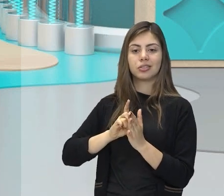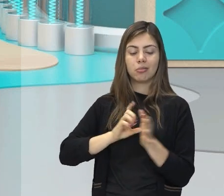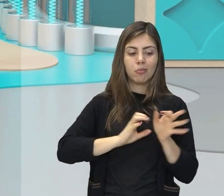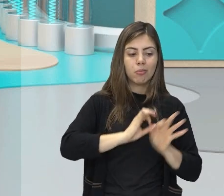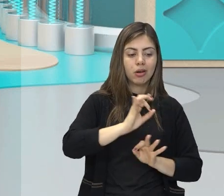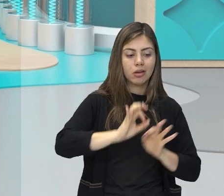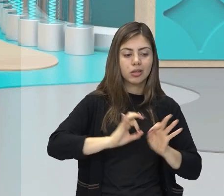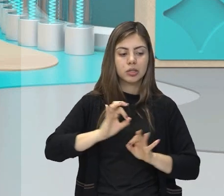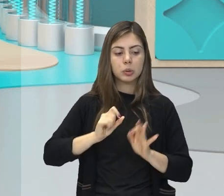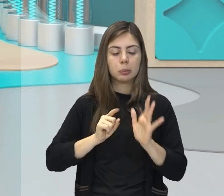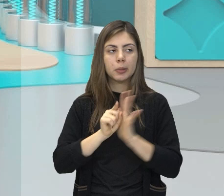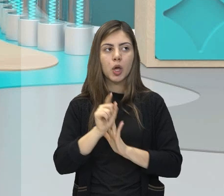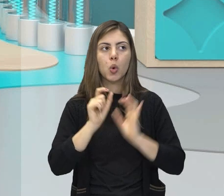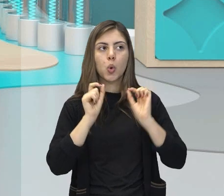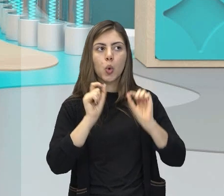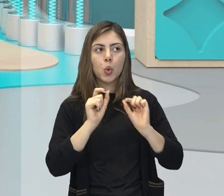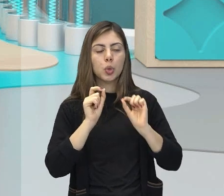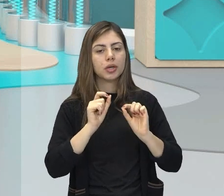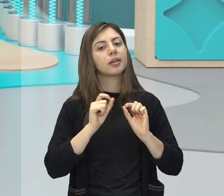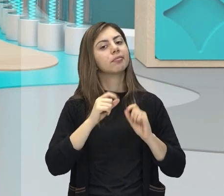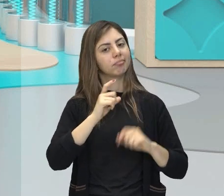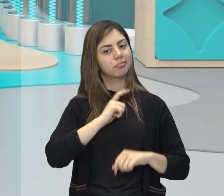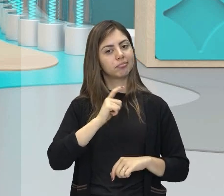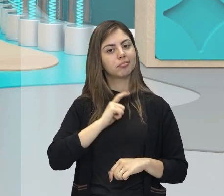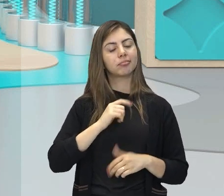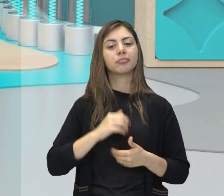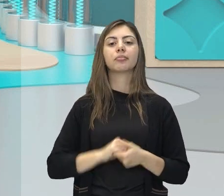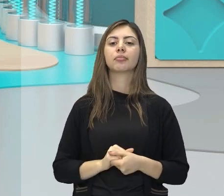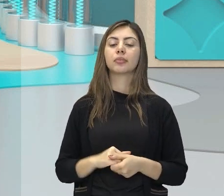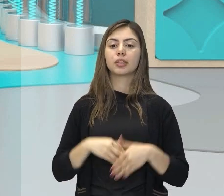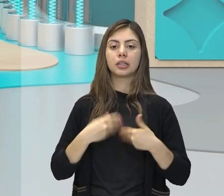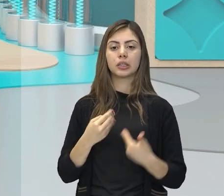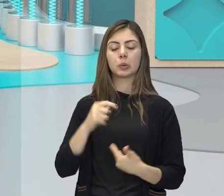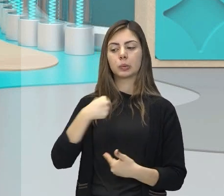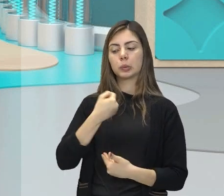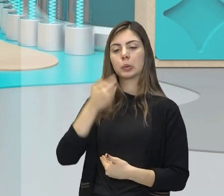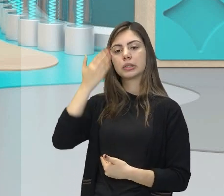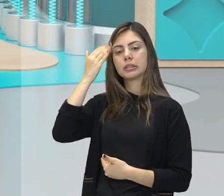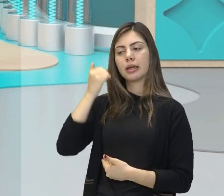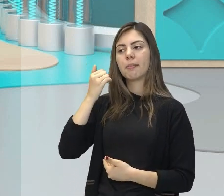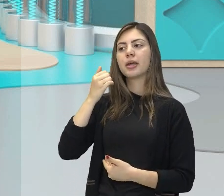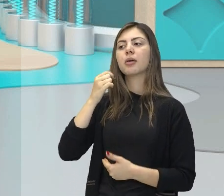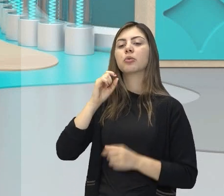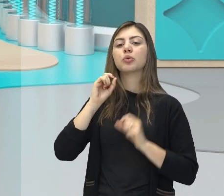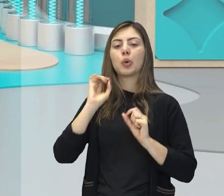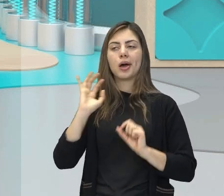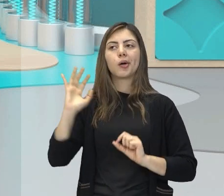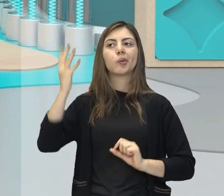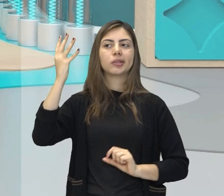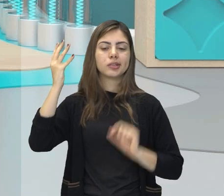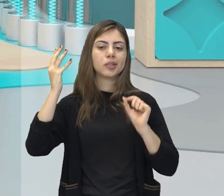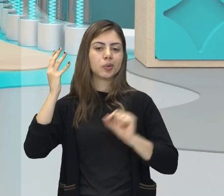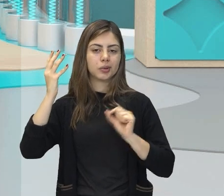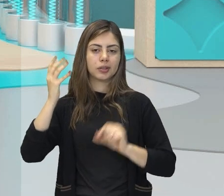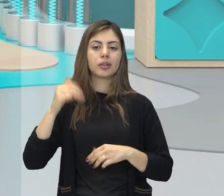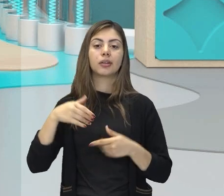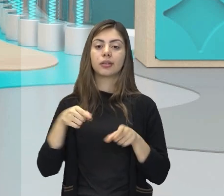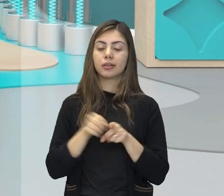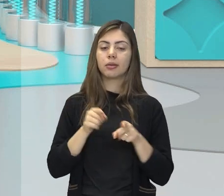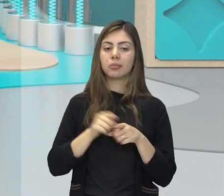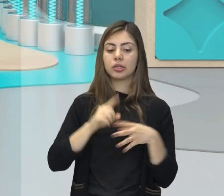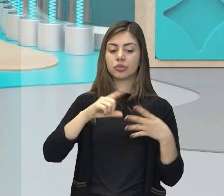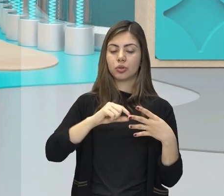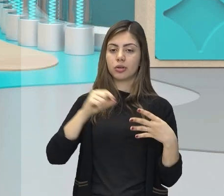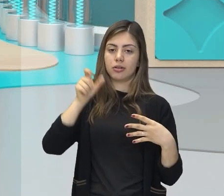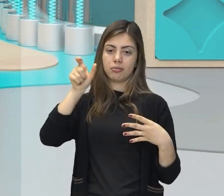mesmo, e é o que nós vamos observar agora. Então já sabemos o fato noticiado que traz a entrevistada para a entrevista